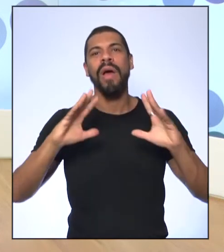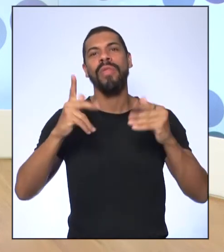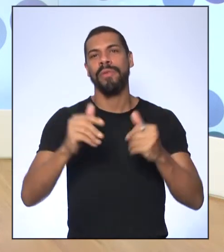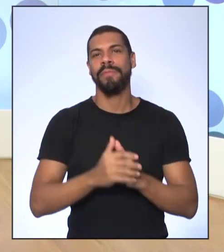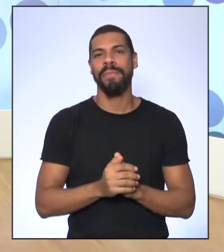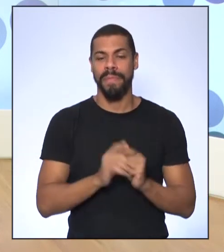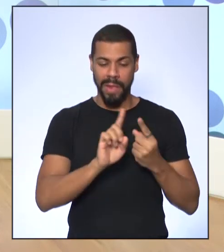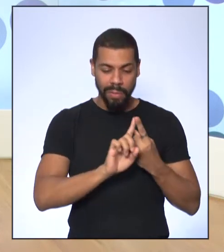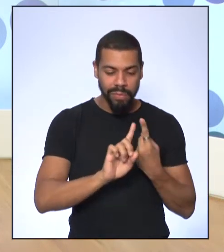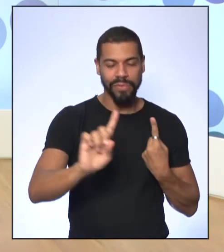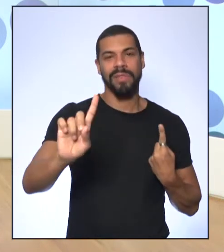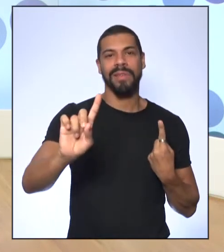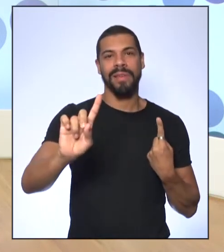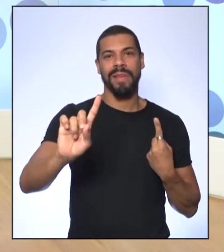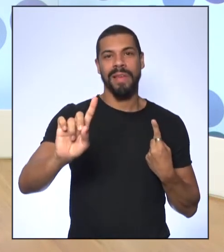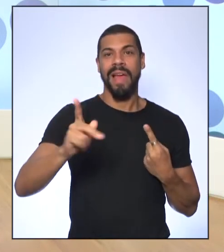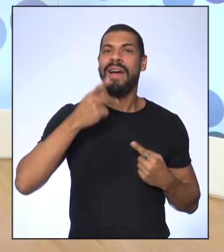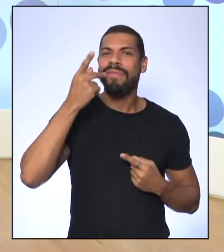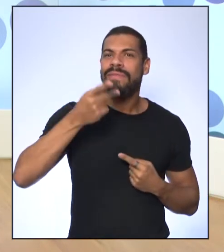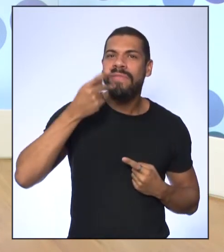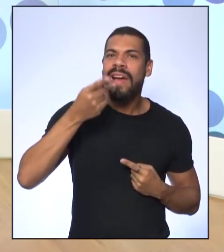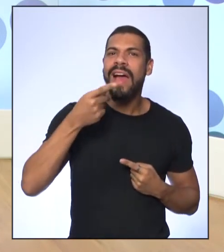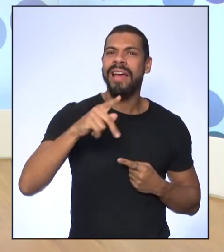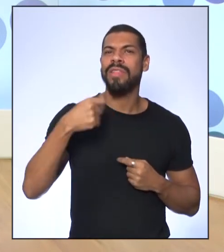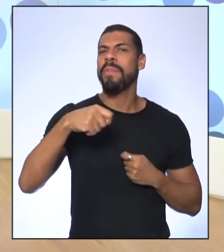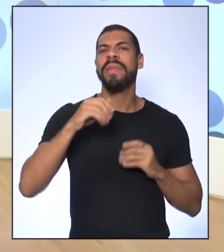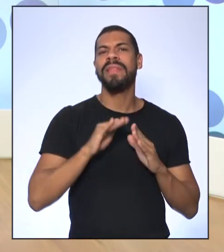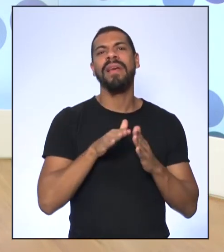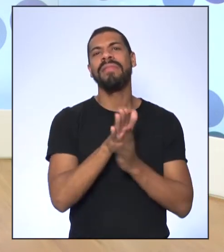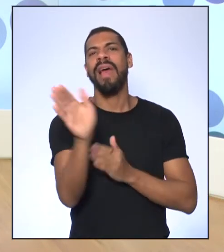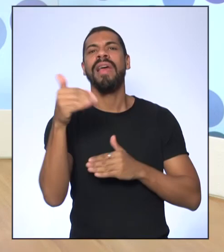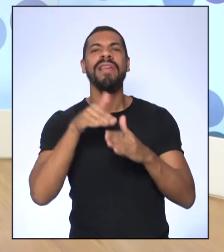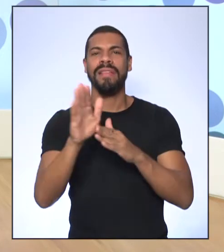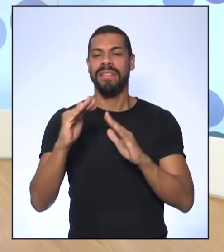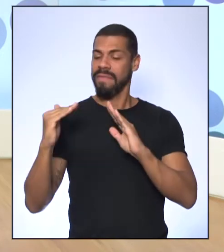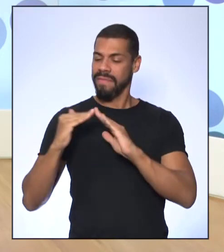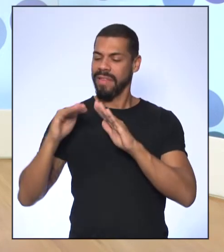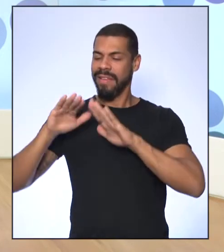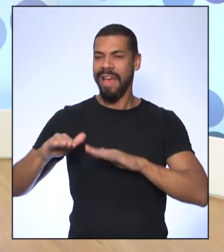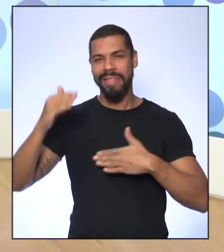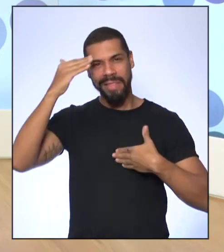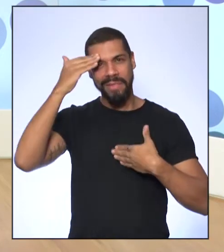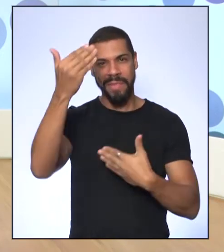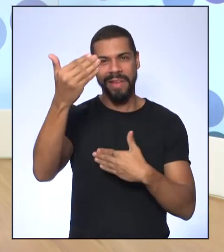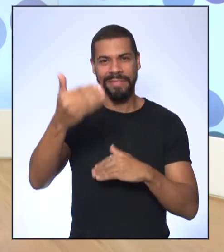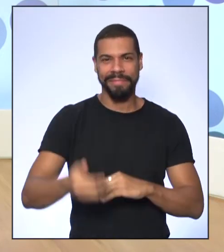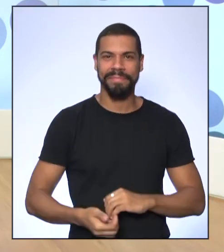distante, mas dá para vocês contarem essa história sem saírem de casa. Fiquem em casa, obrigado.